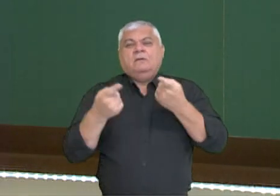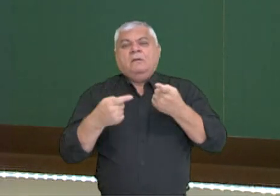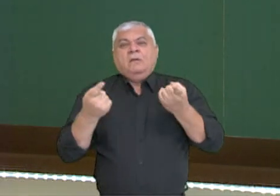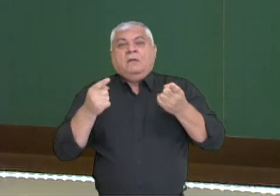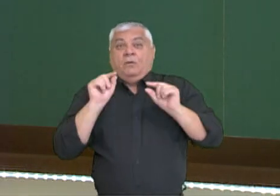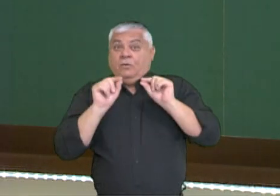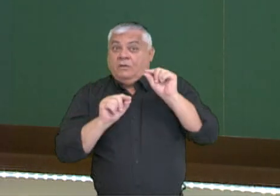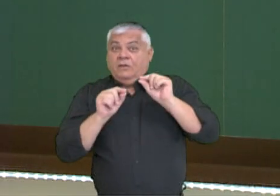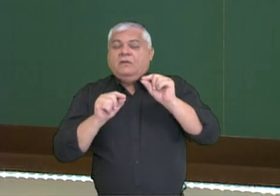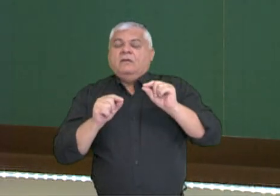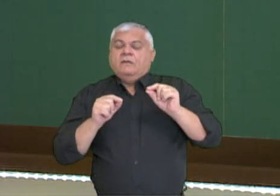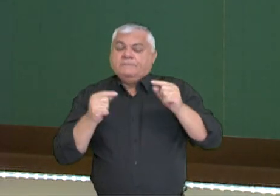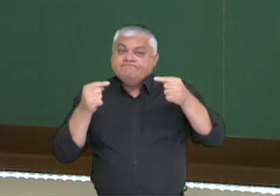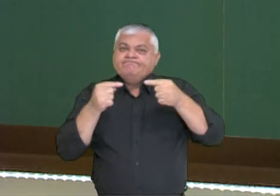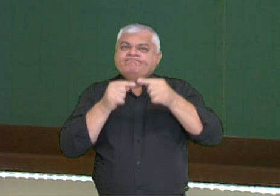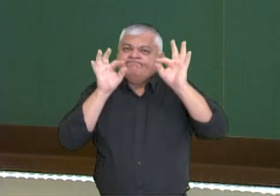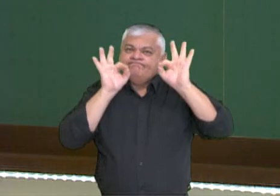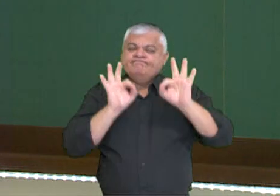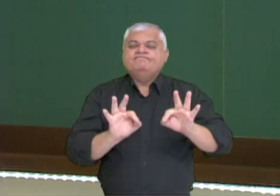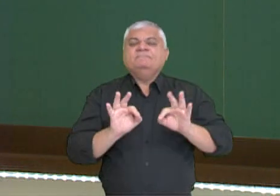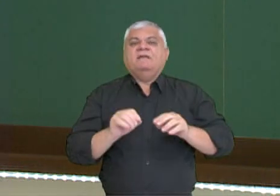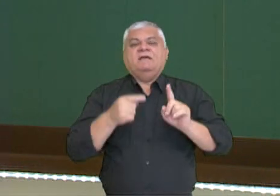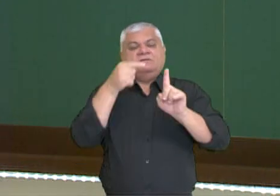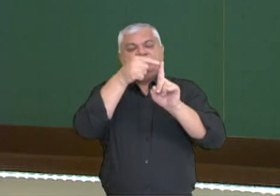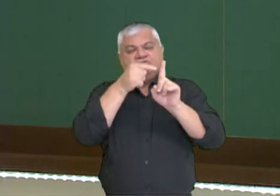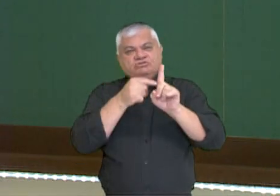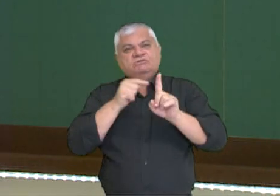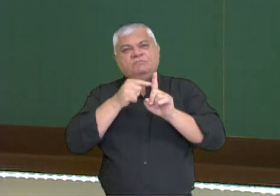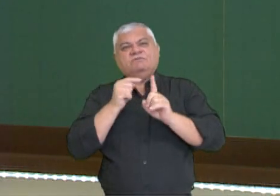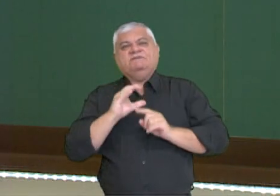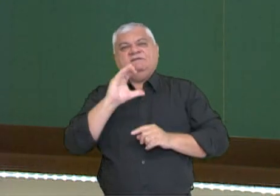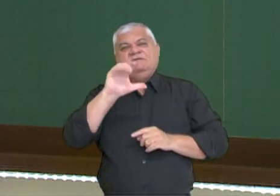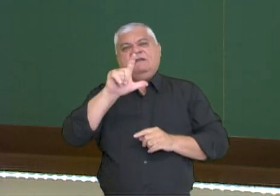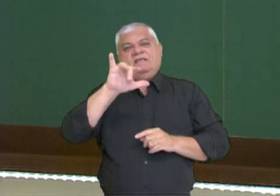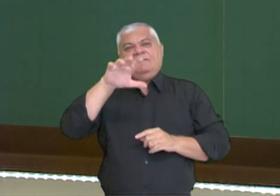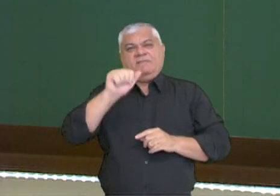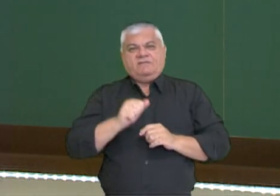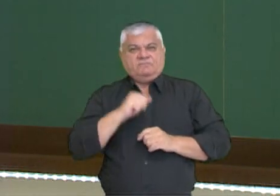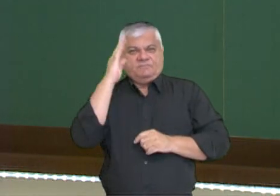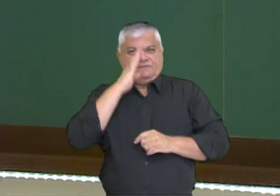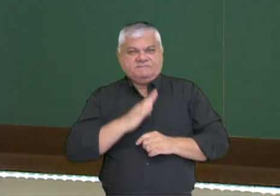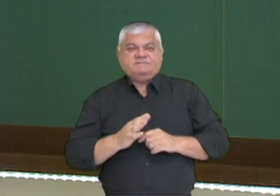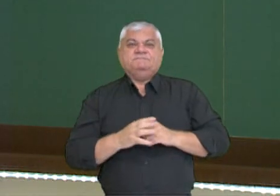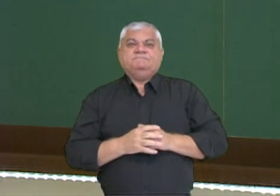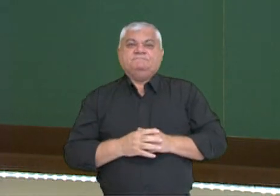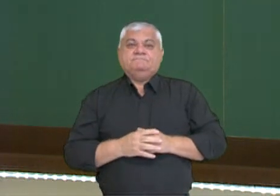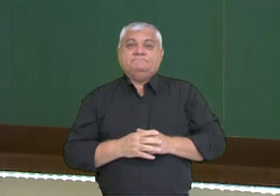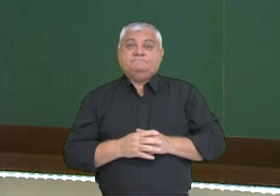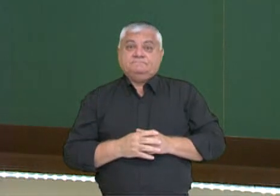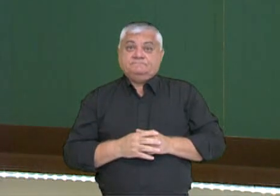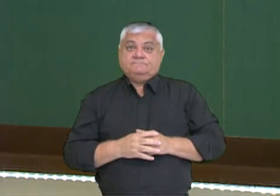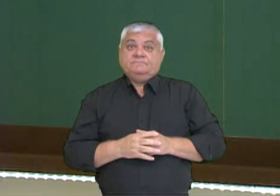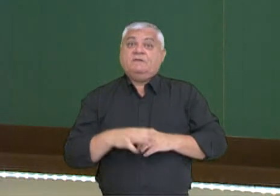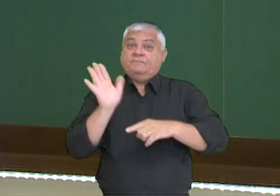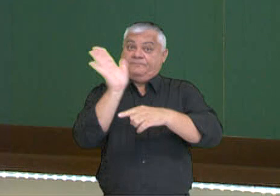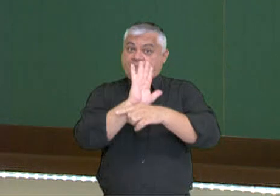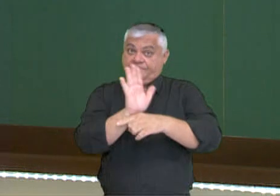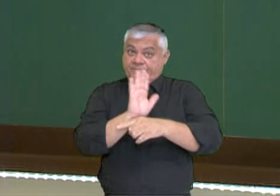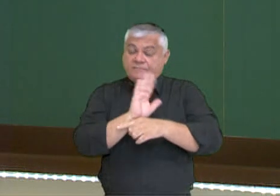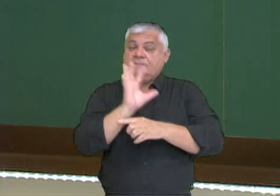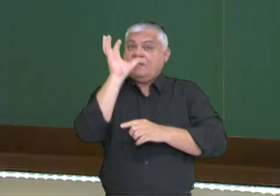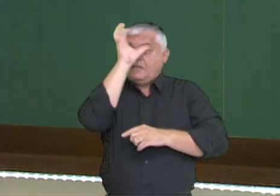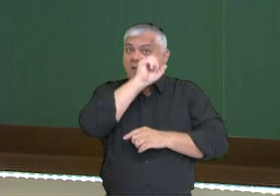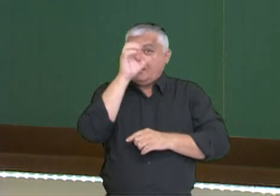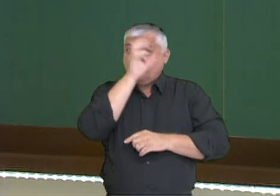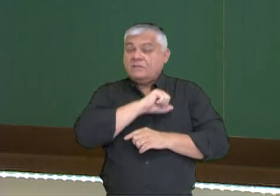principalmente, se estabelecem esses grandes tipos climáticos do Brasil, certo? Nesse vídeo nós falamos sobre